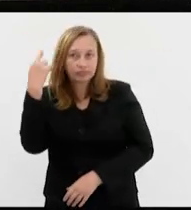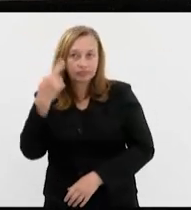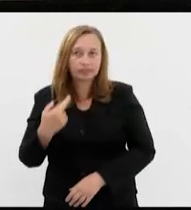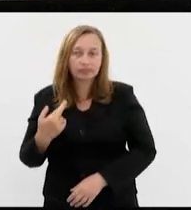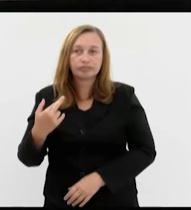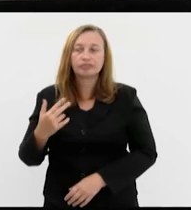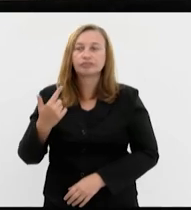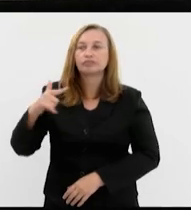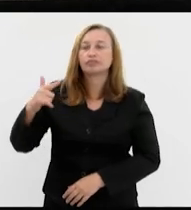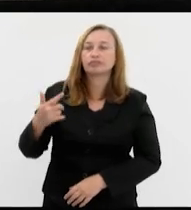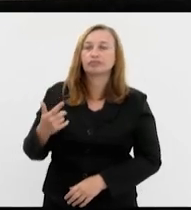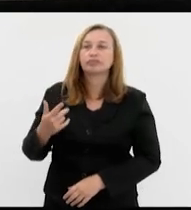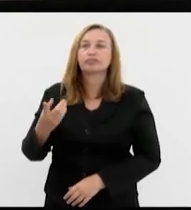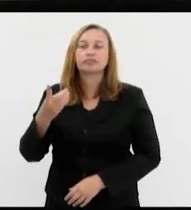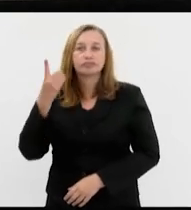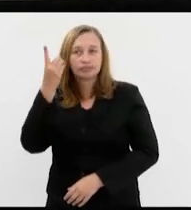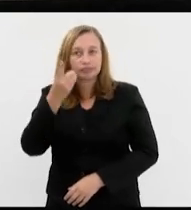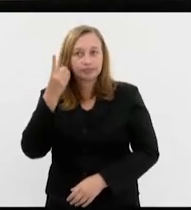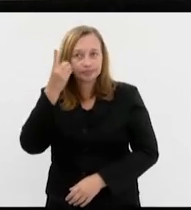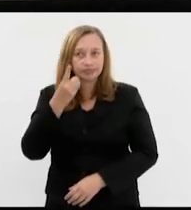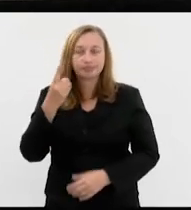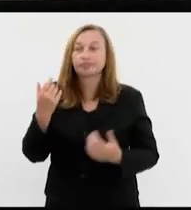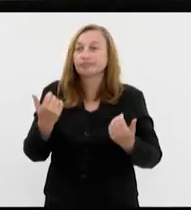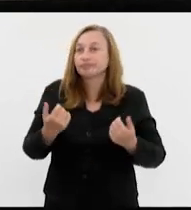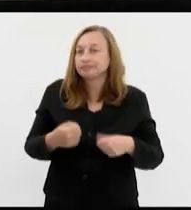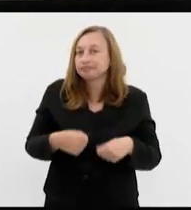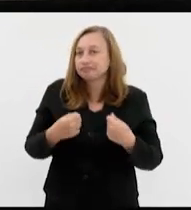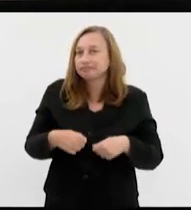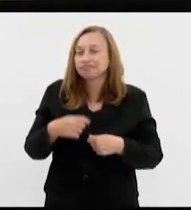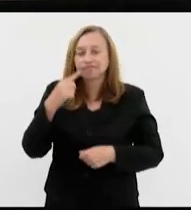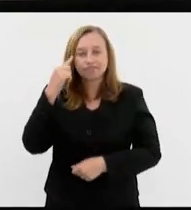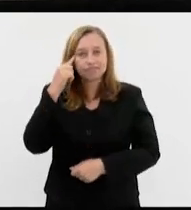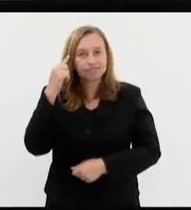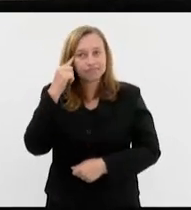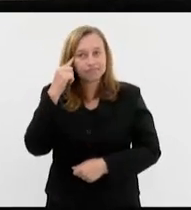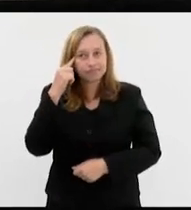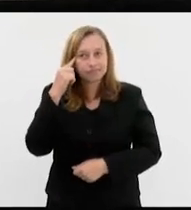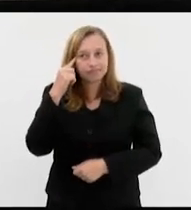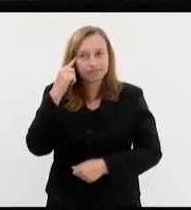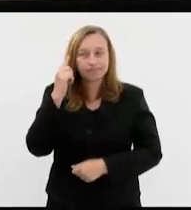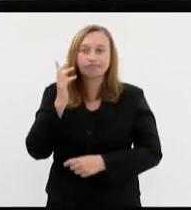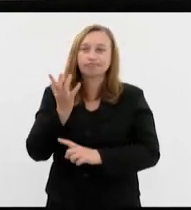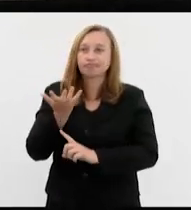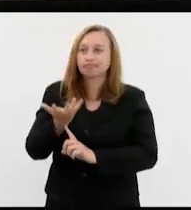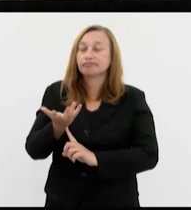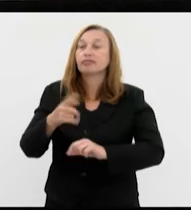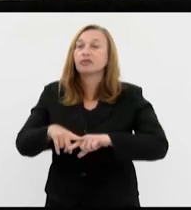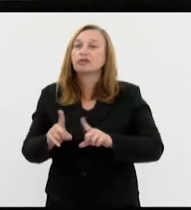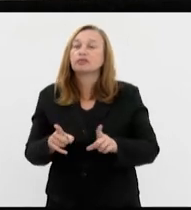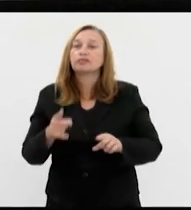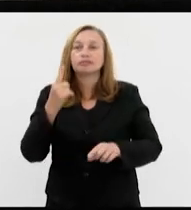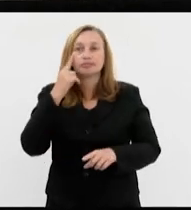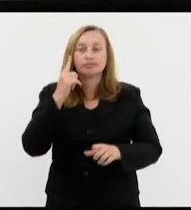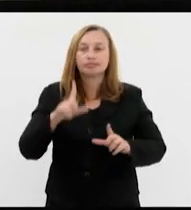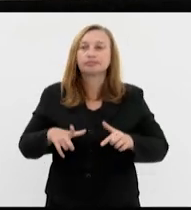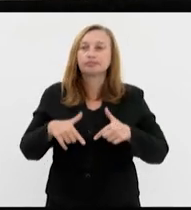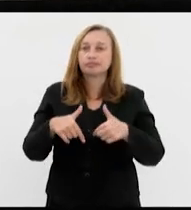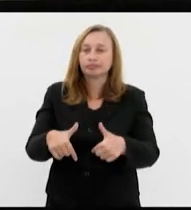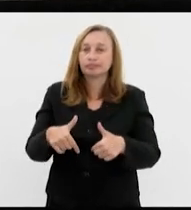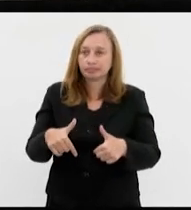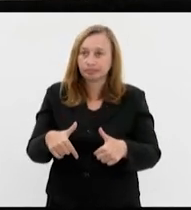demais deputados, sobre a necessidade de nós pensarmos no nosso ambiente, mas também de pensarmos ações e